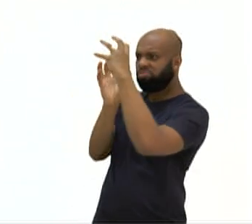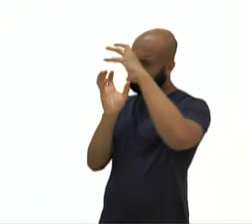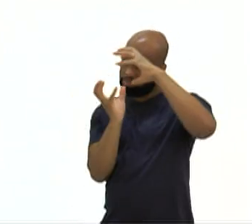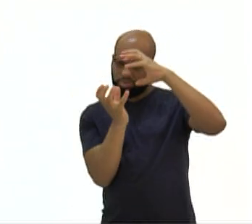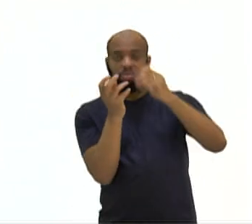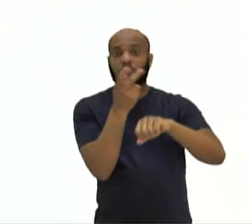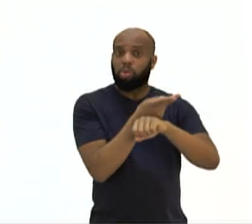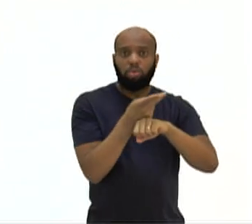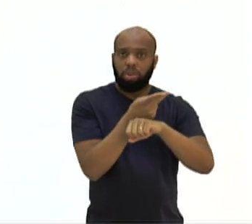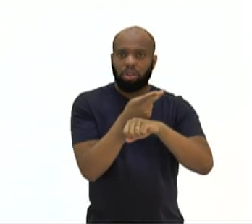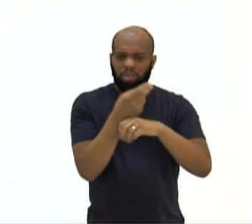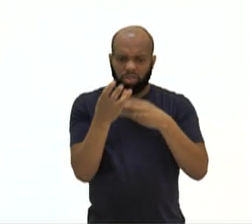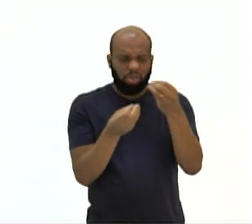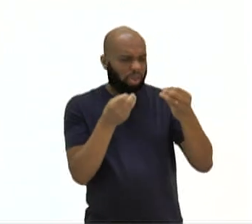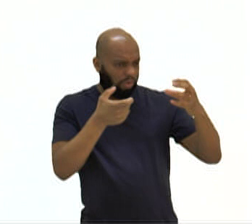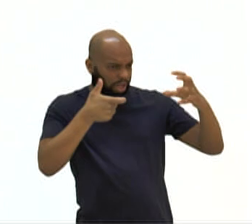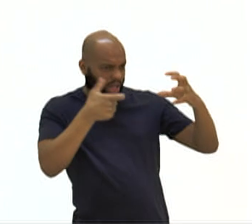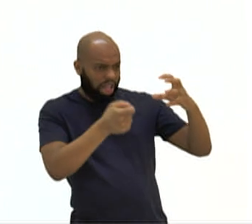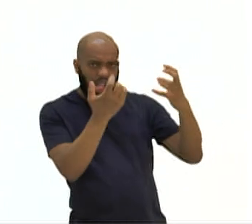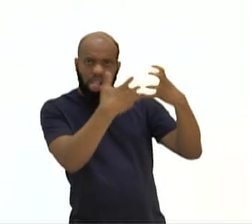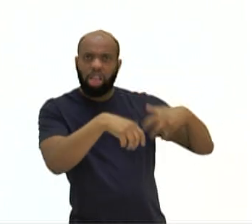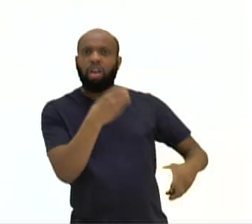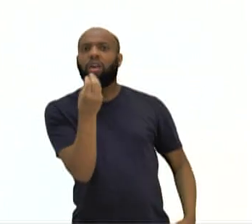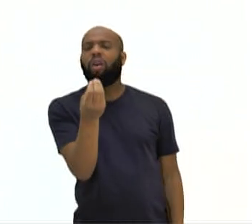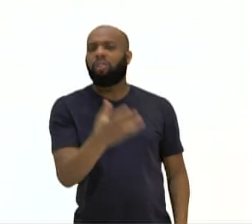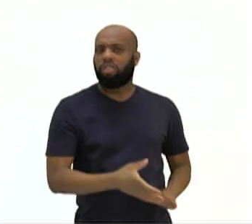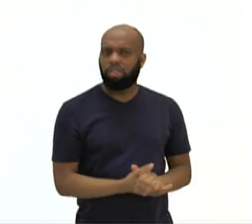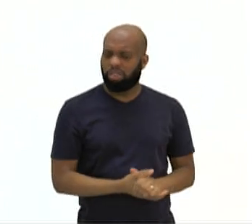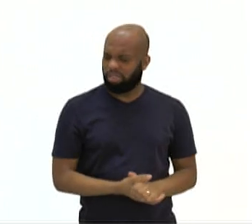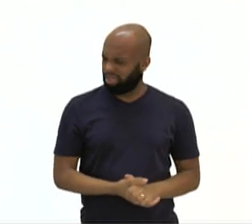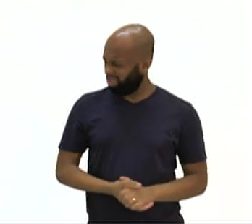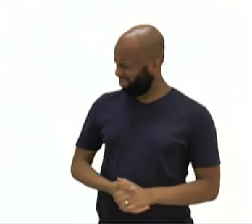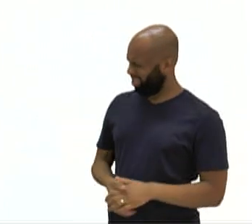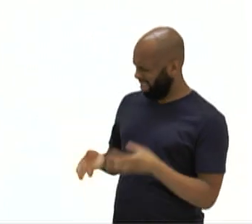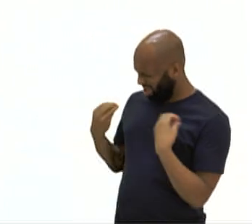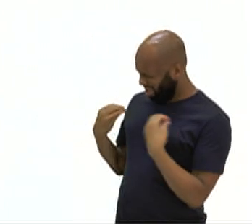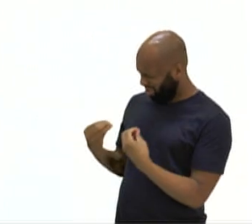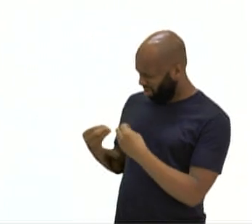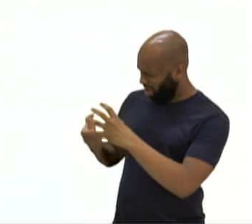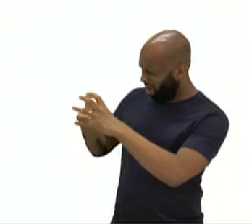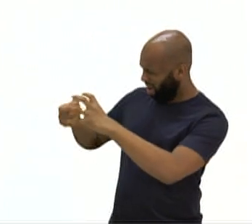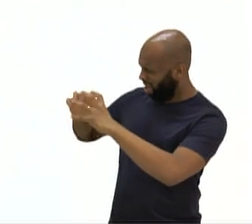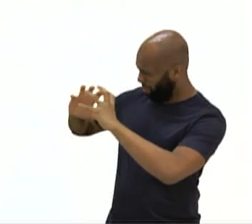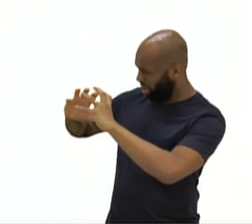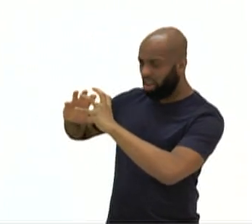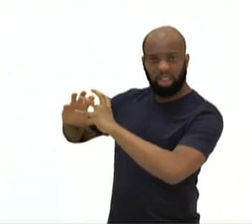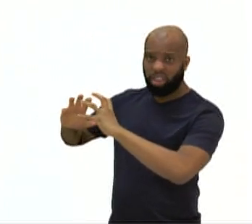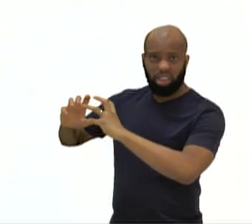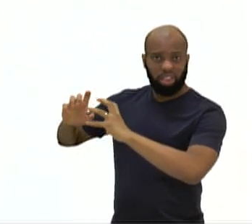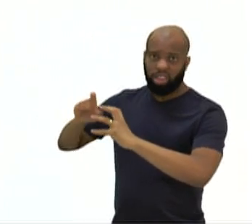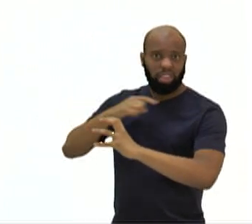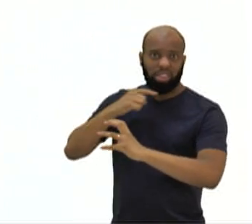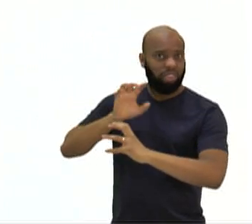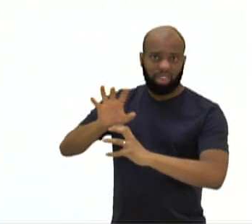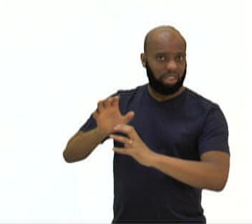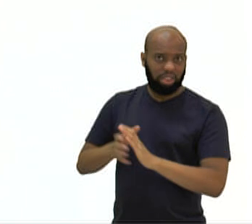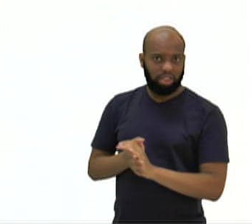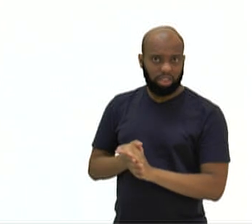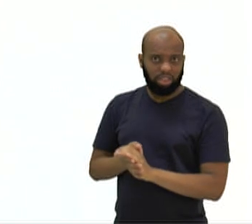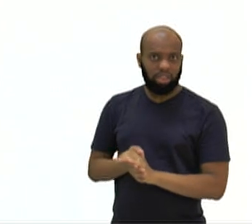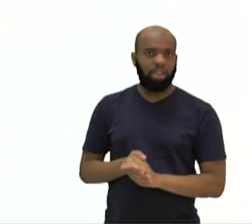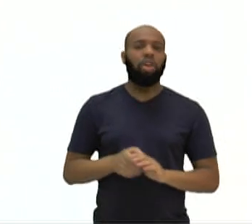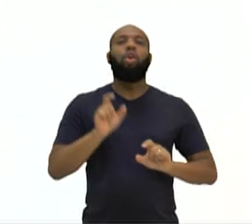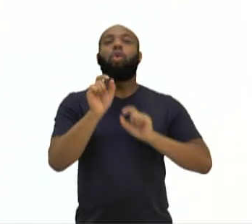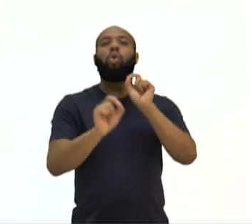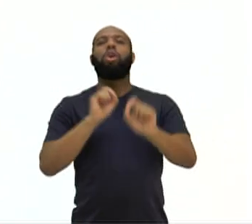coisa. Como é que liga? Perguntou. Como é que liga? Não se liga. Que fato